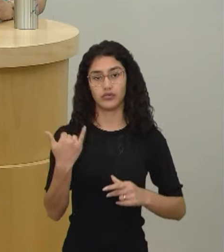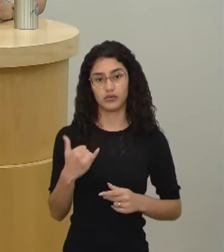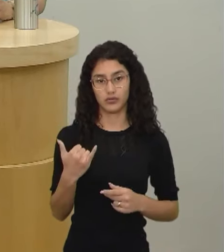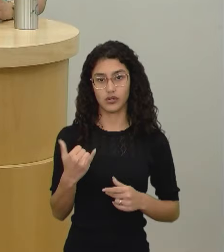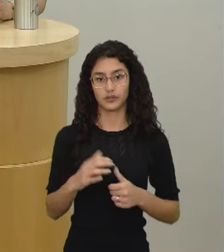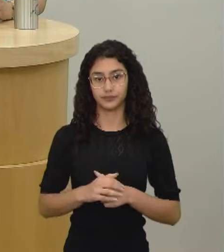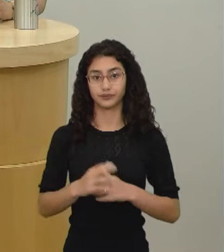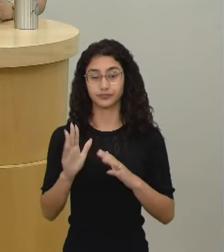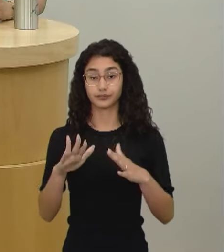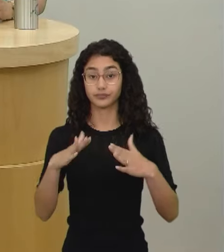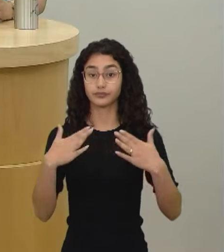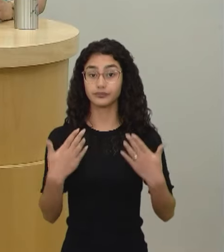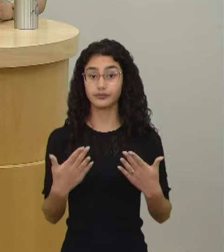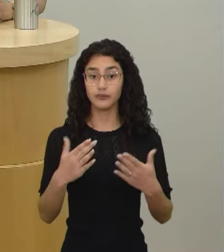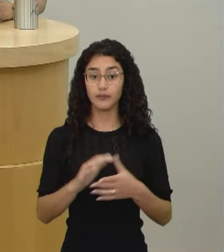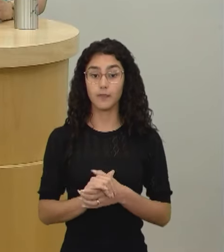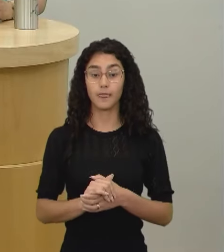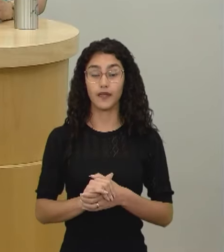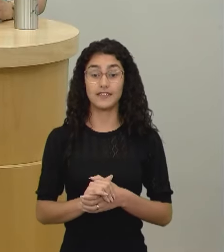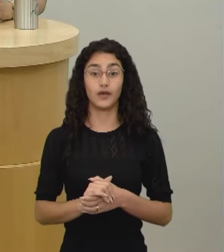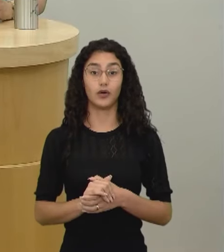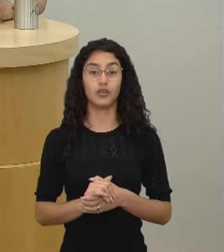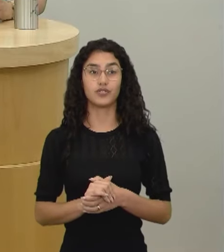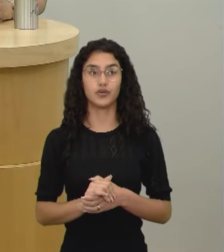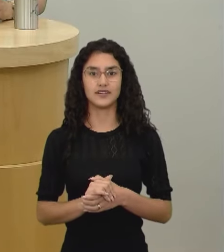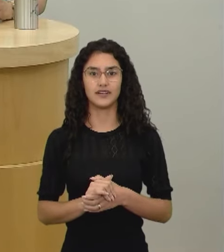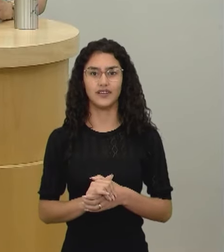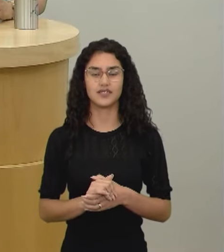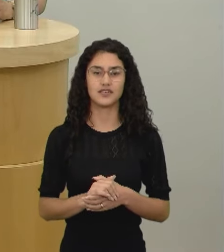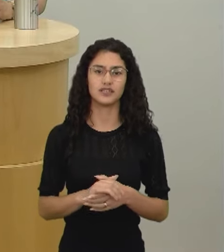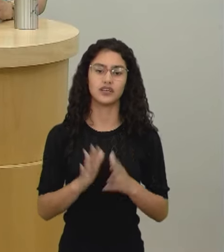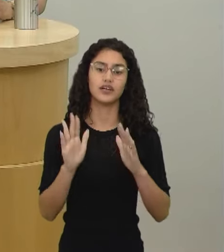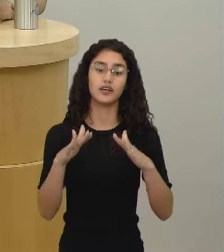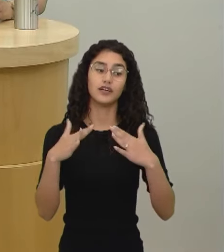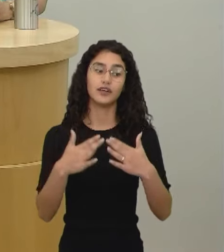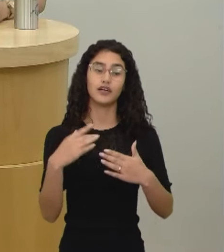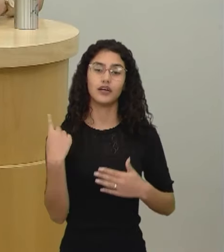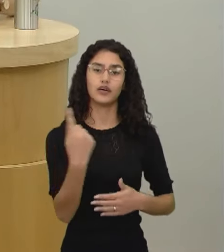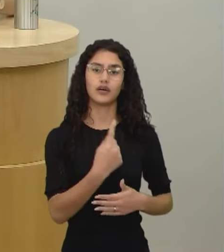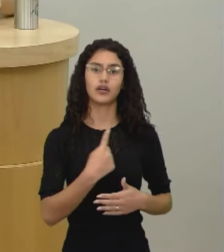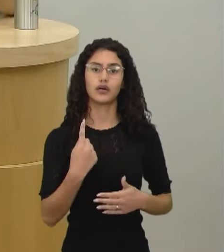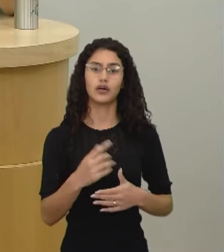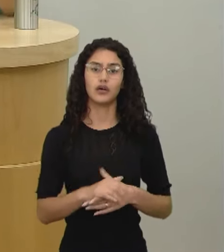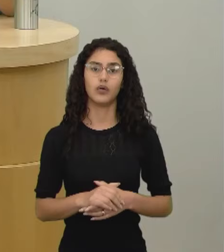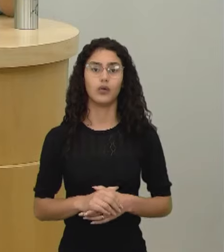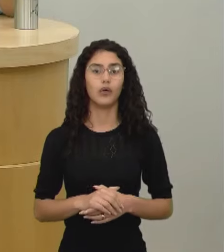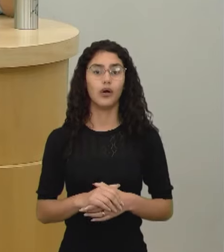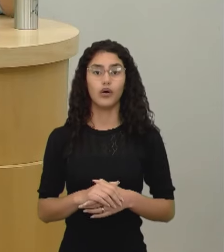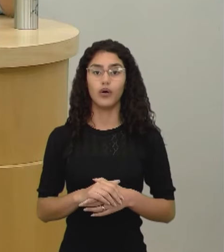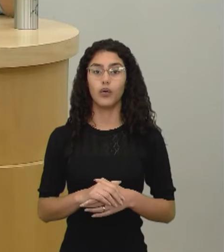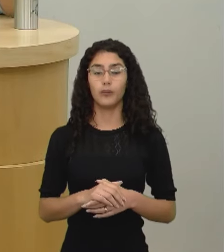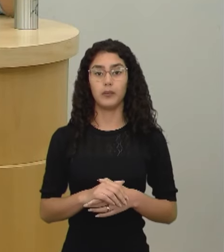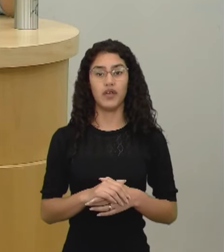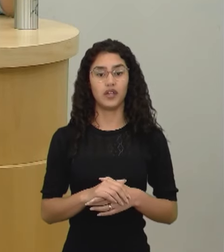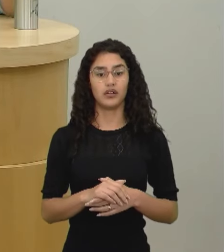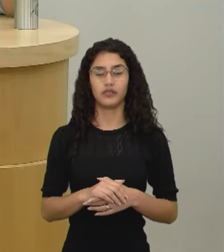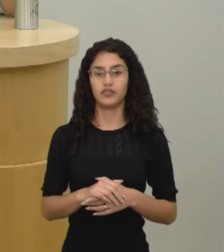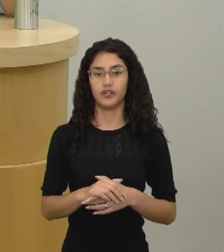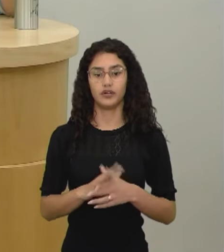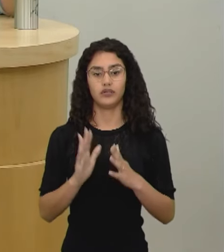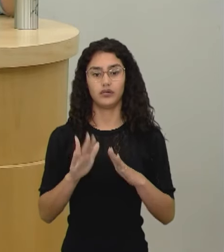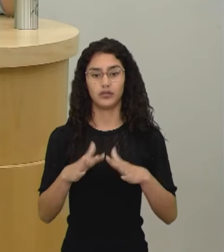Por exemplo, ele tá aqui, eu tô empurrando ele pro outro lado, né? Então, a gente entende isso em física como uma força oposta e de